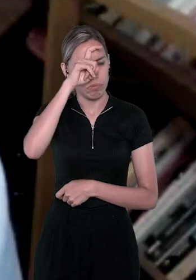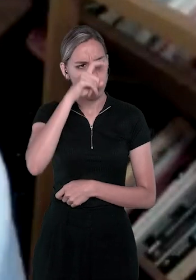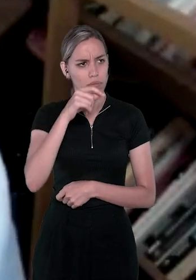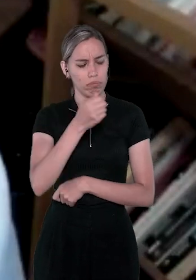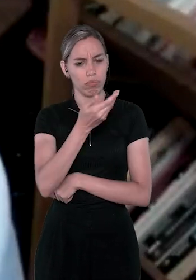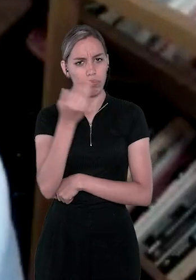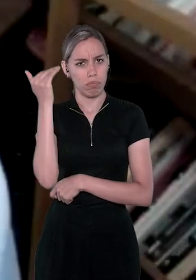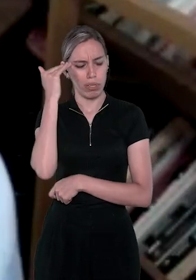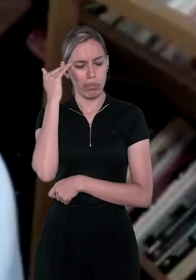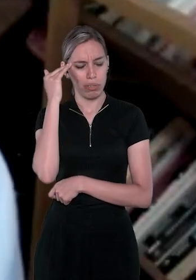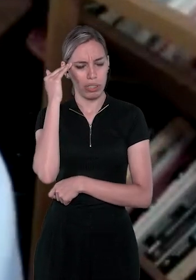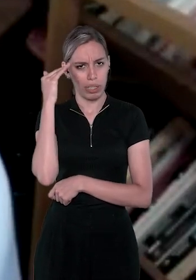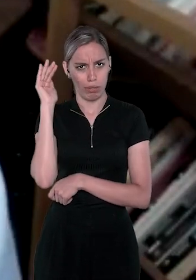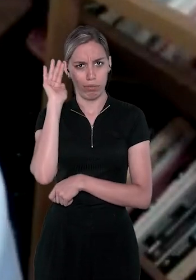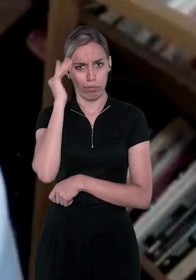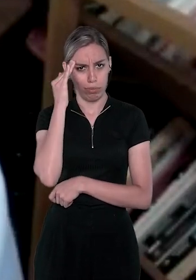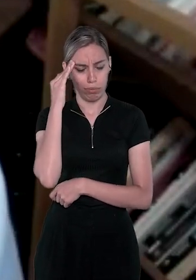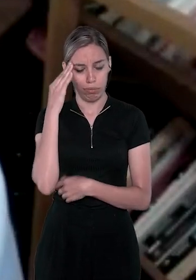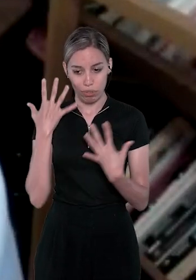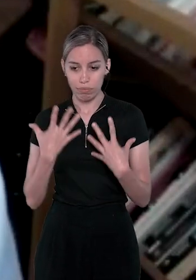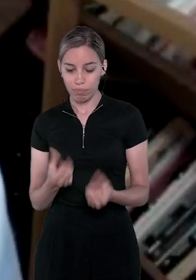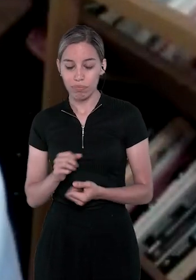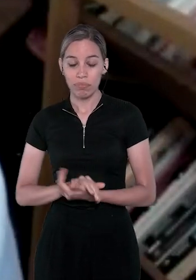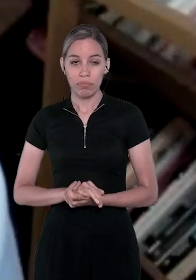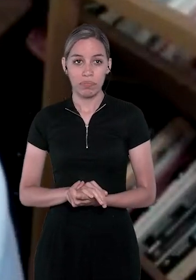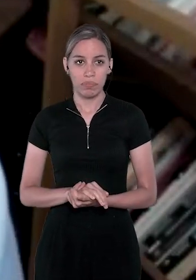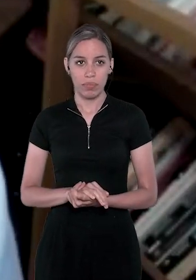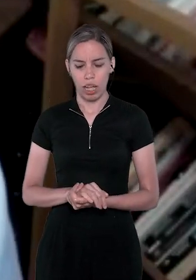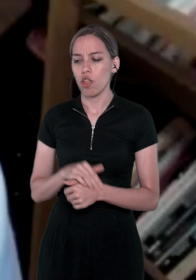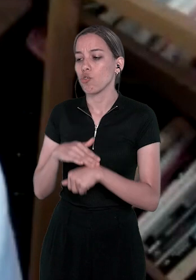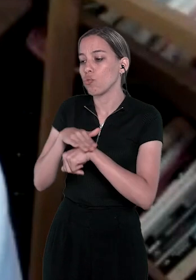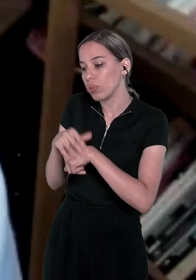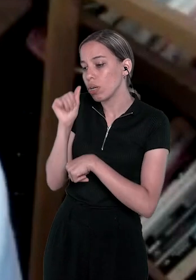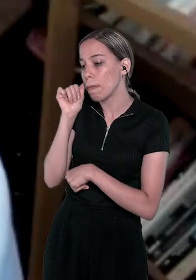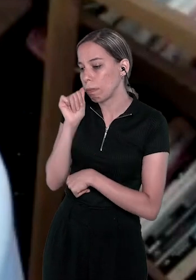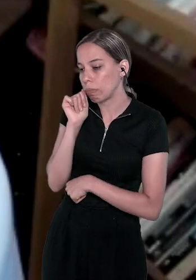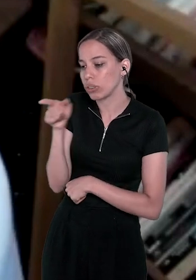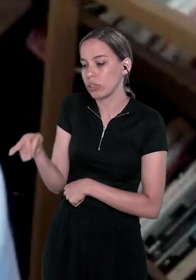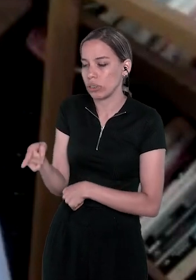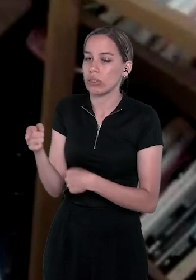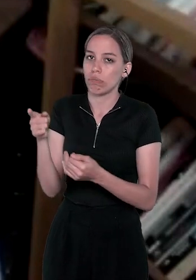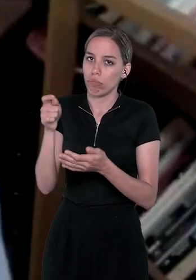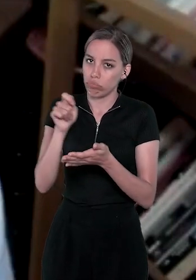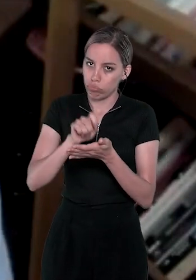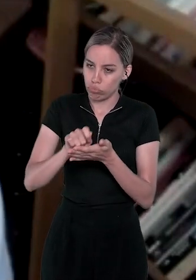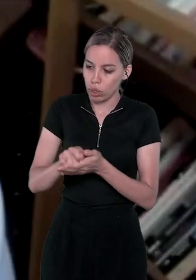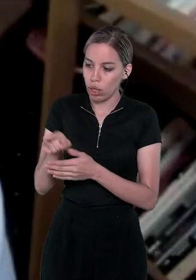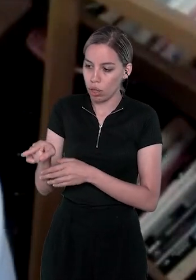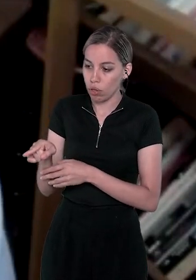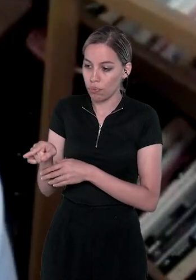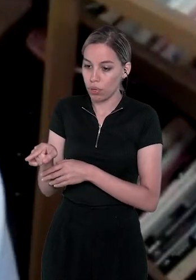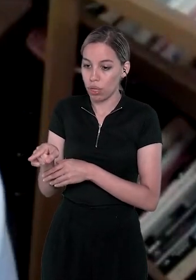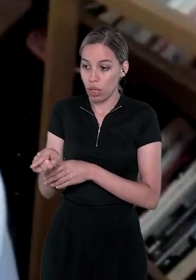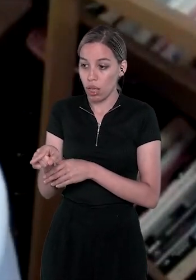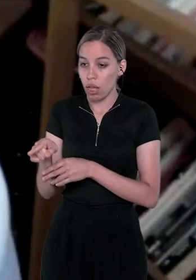eu comecei o livro com essa adolescente, abre o livro com ela, né? E ela faz parte de um dos núcleos